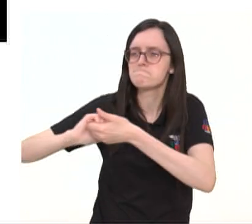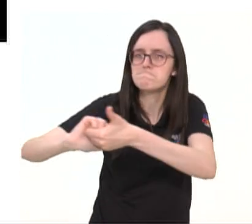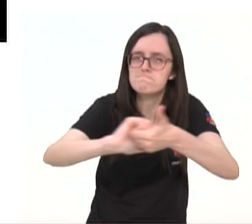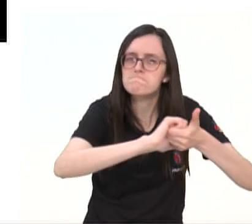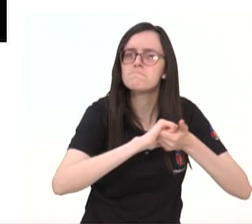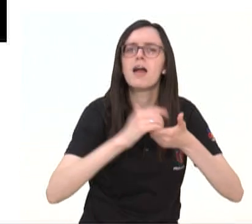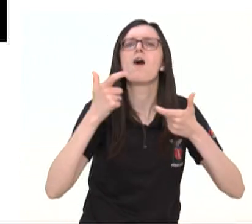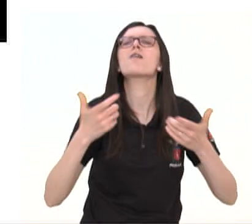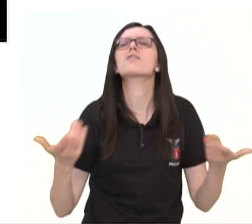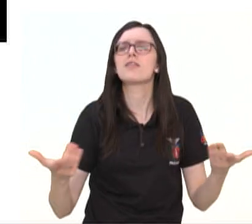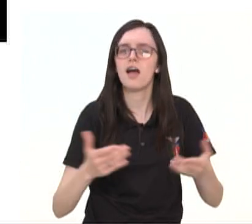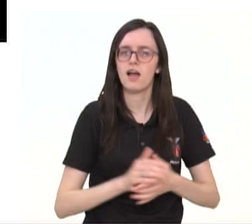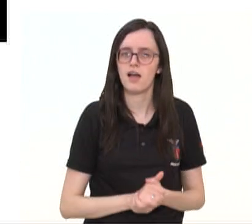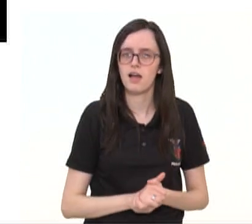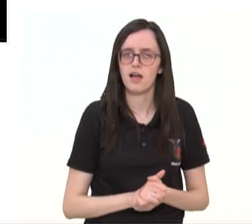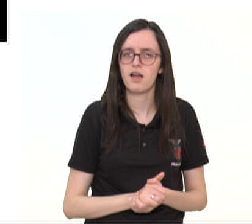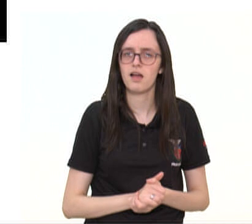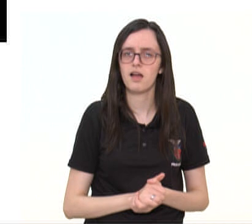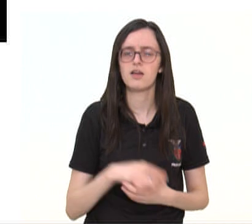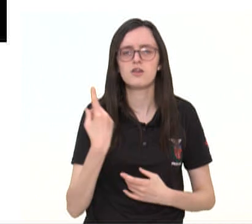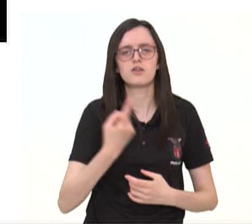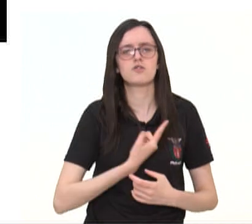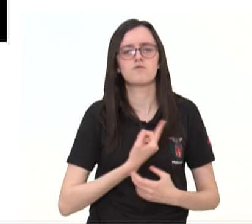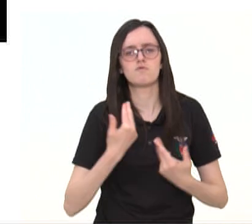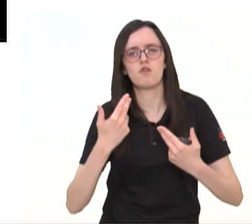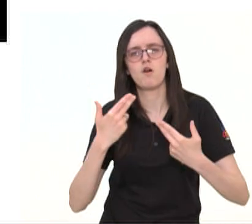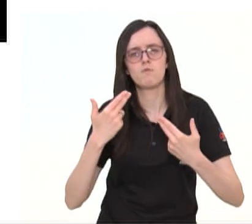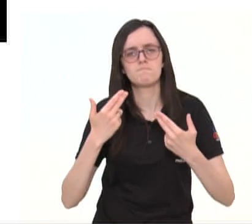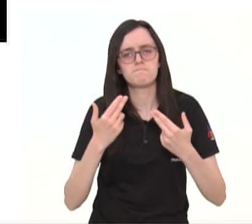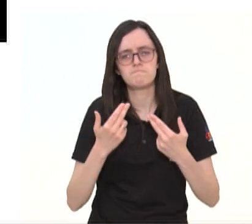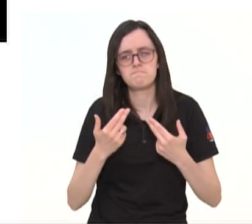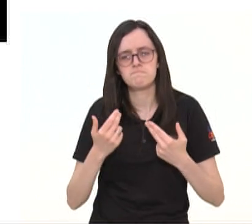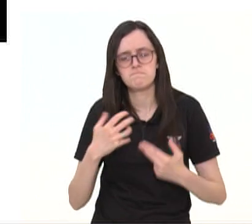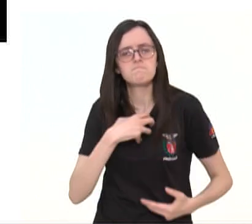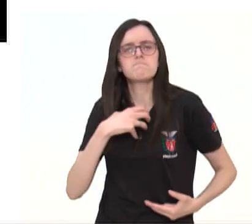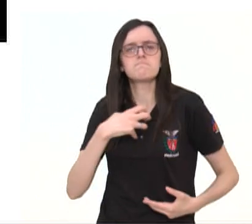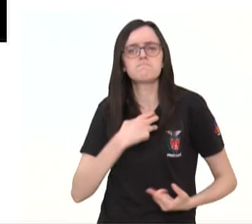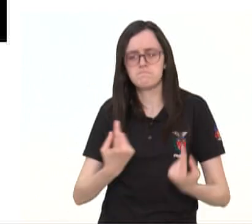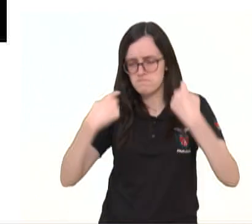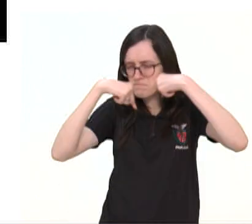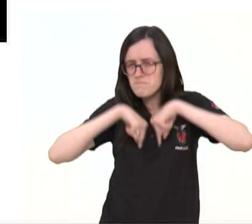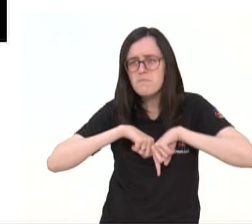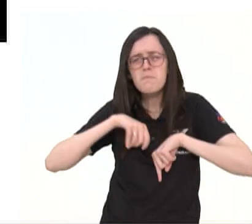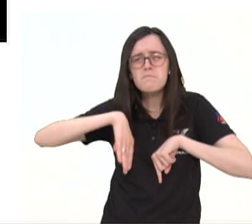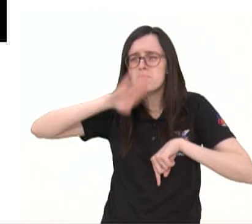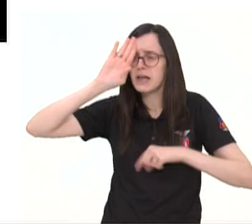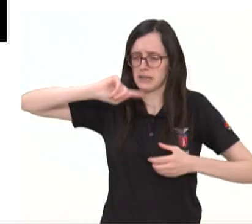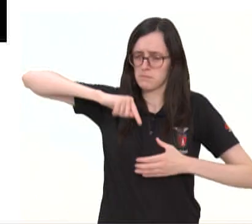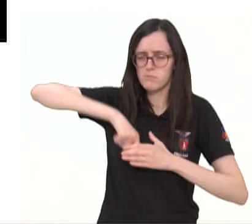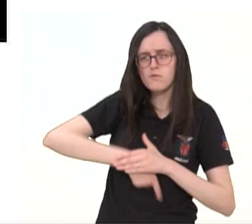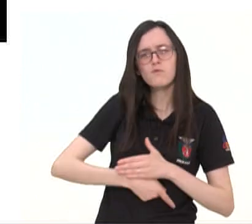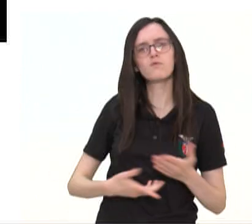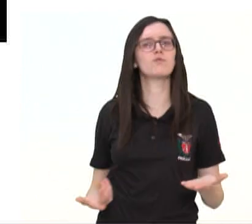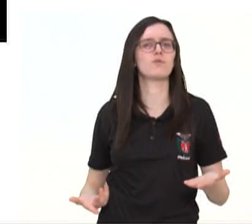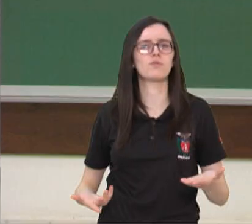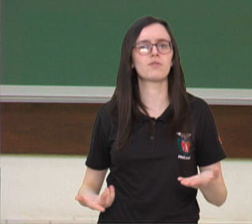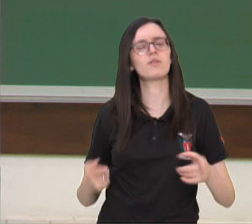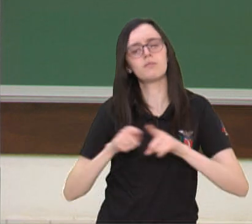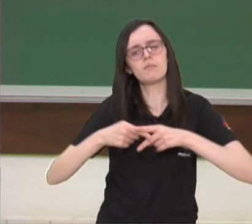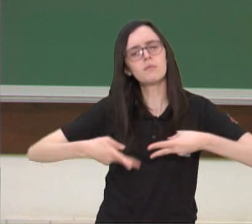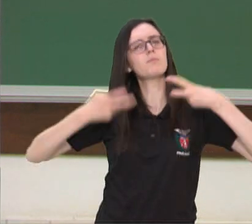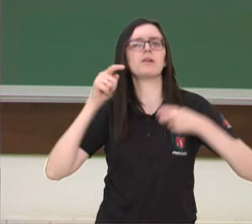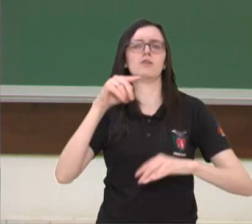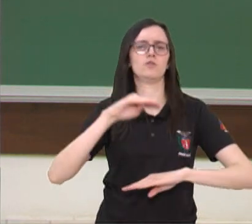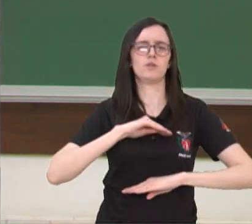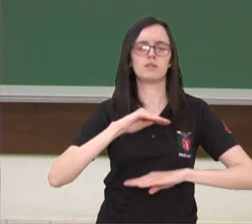fraternidade? Onde está a nossa dignidade em permitir esse tipo de situação?